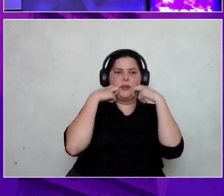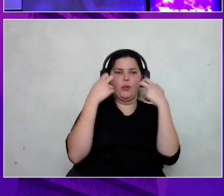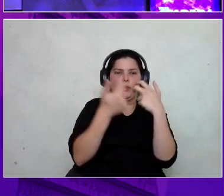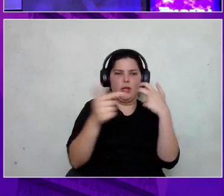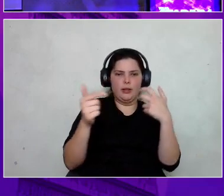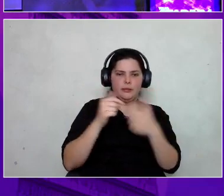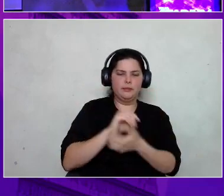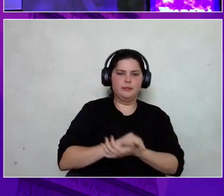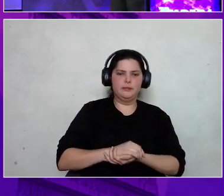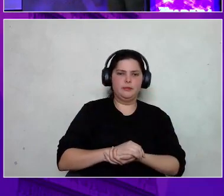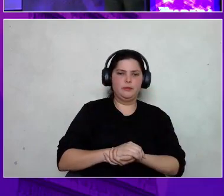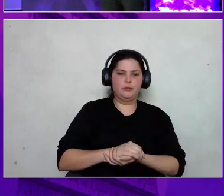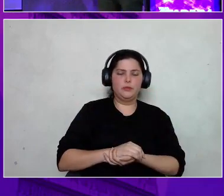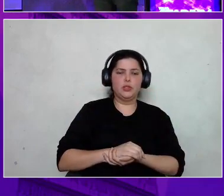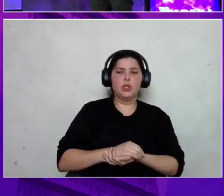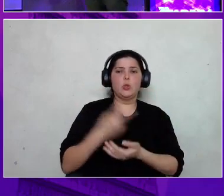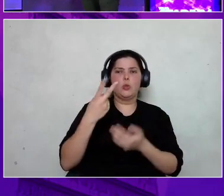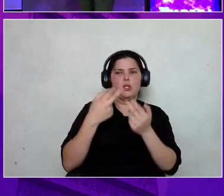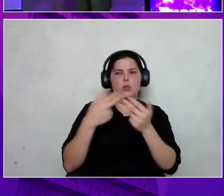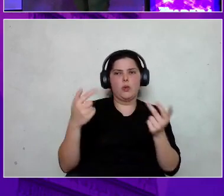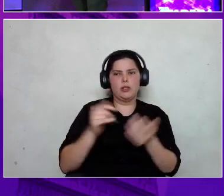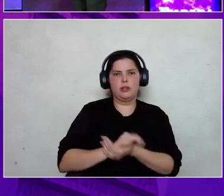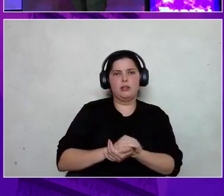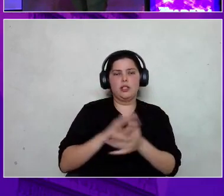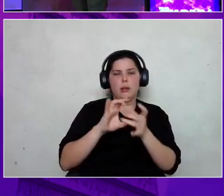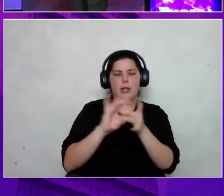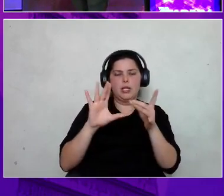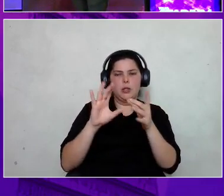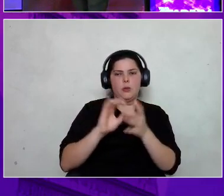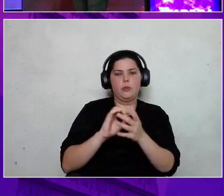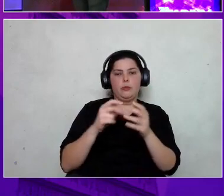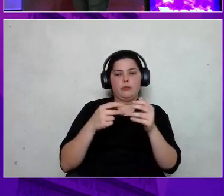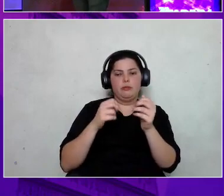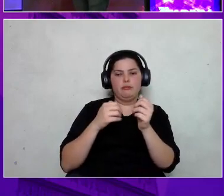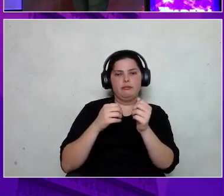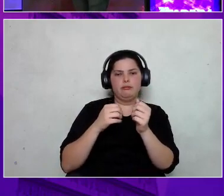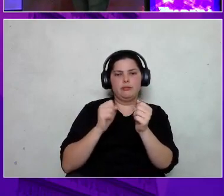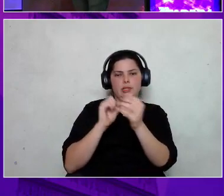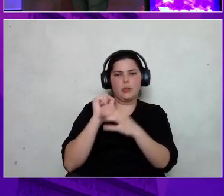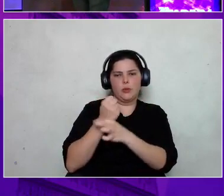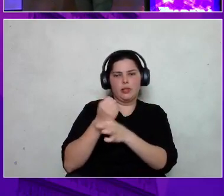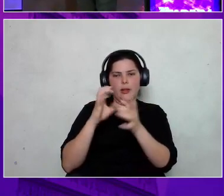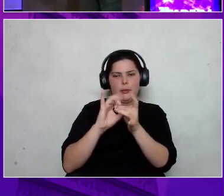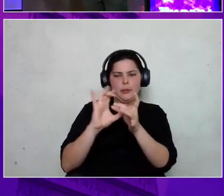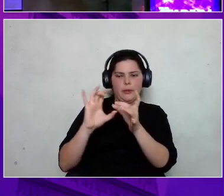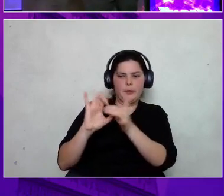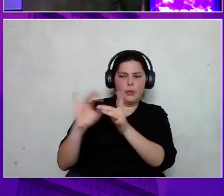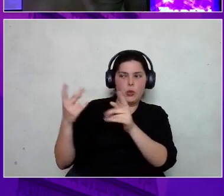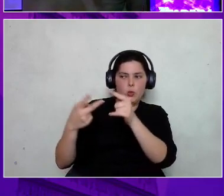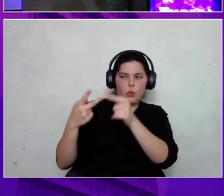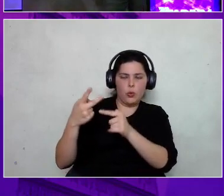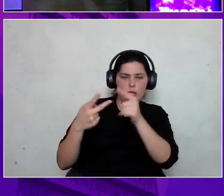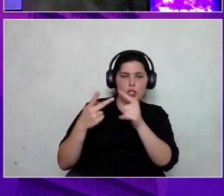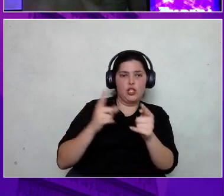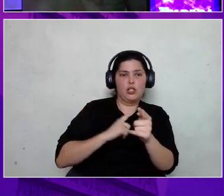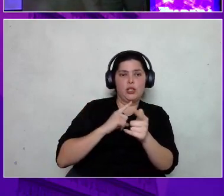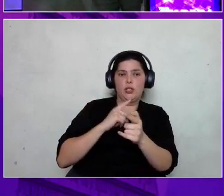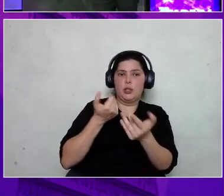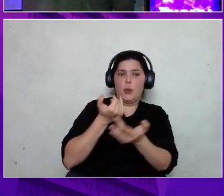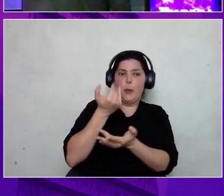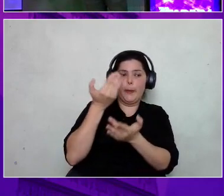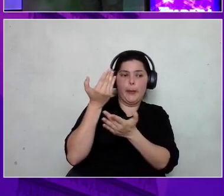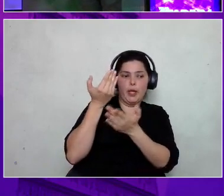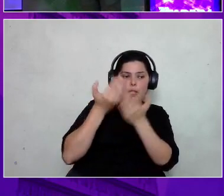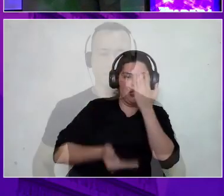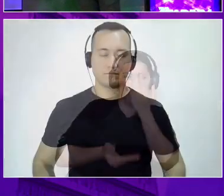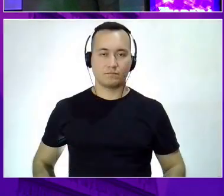duplo fator de autenticação. Eu cheguei numa parte de duplo fator que eu tinha perdido, não fez backup do